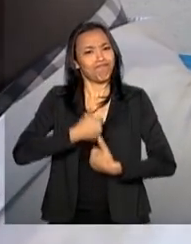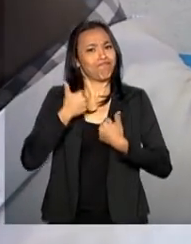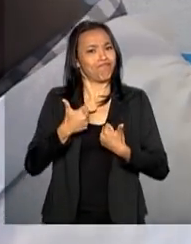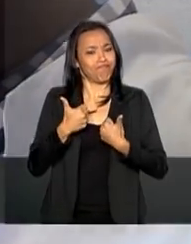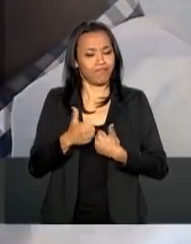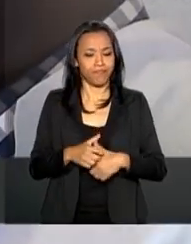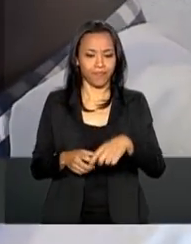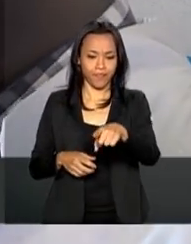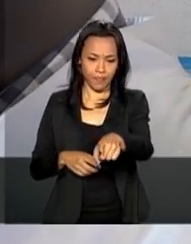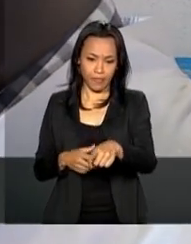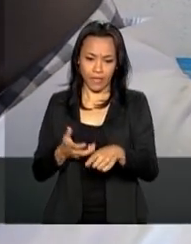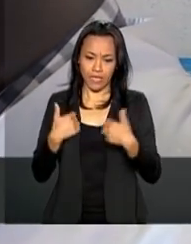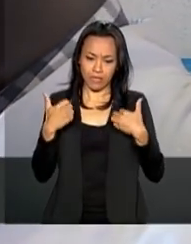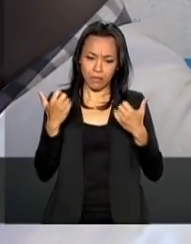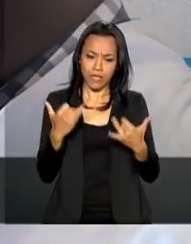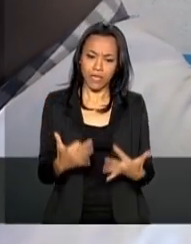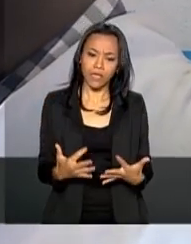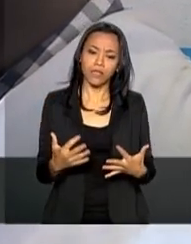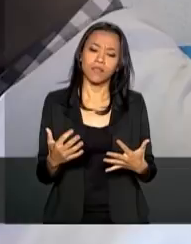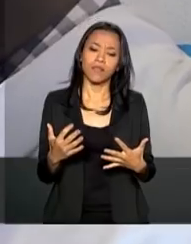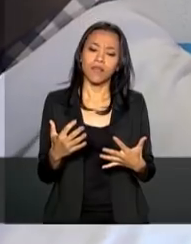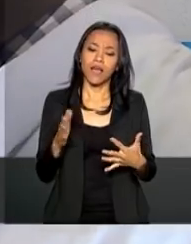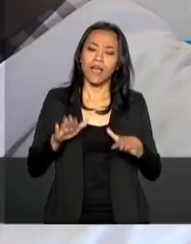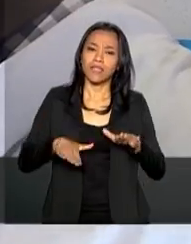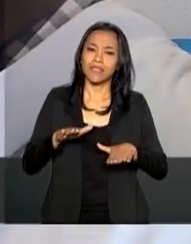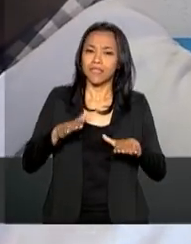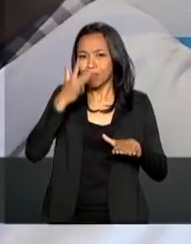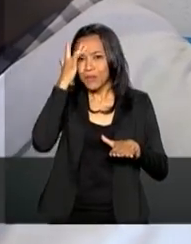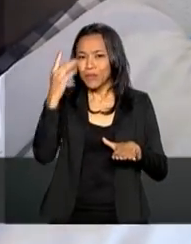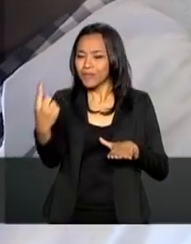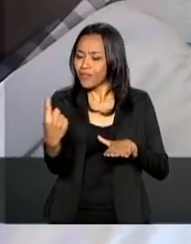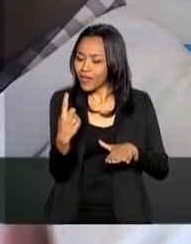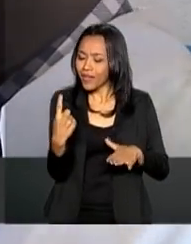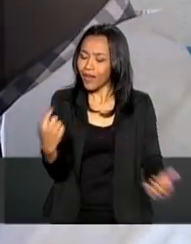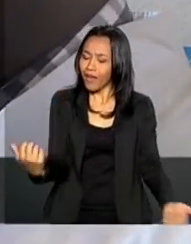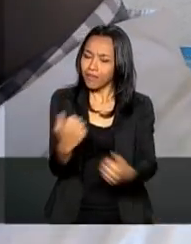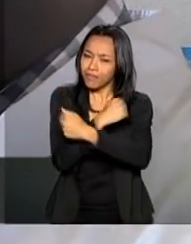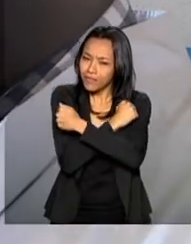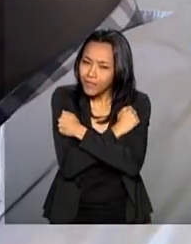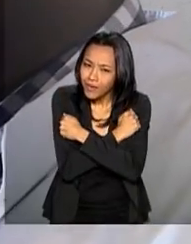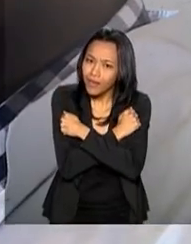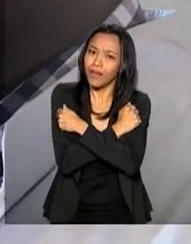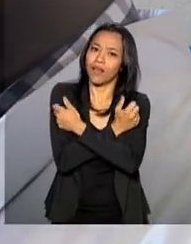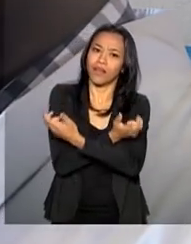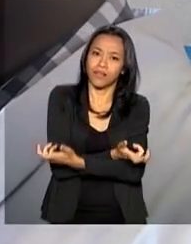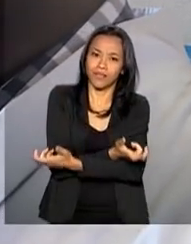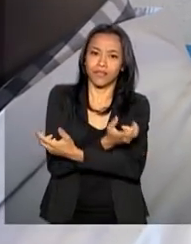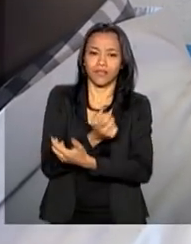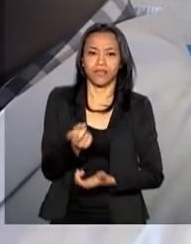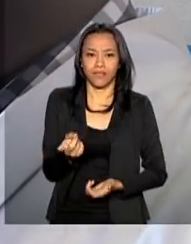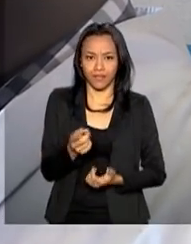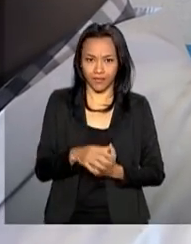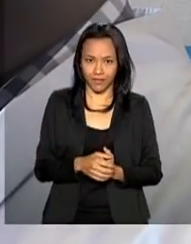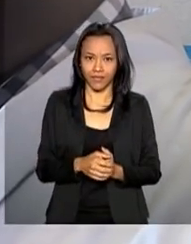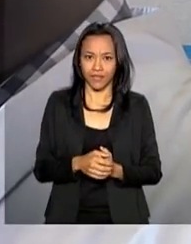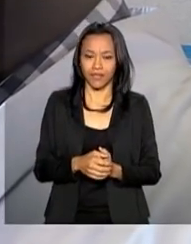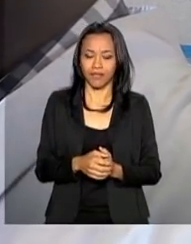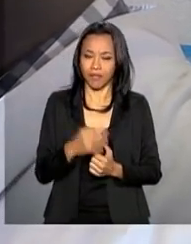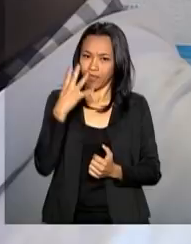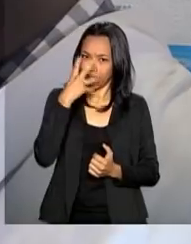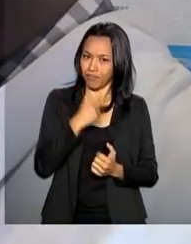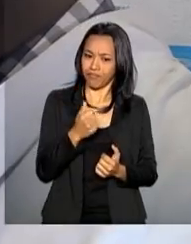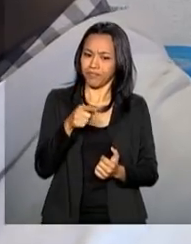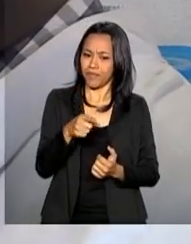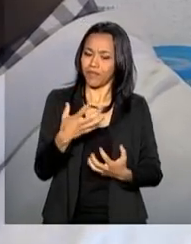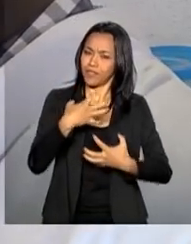pessoas até em algum momento te abraçam e fazem, epa, aquilo é muito bonito, né? Muito bonito. E